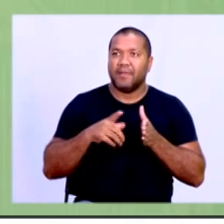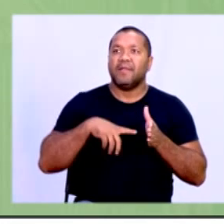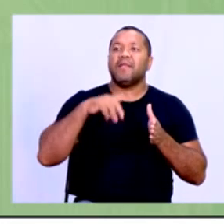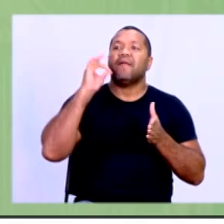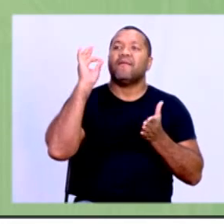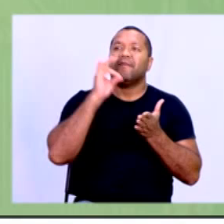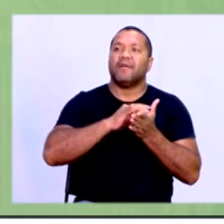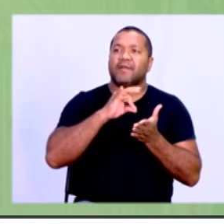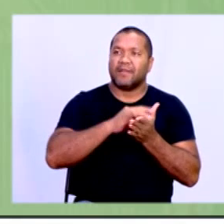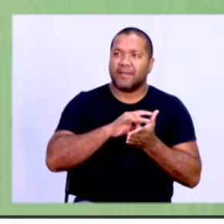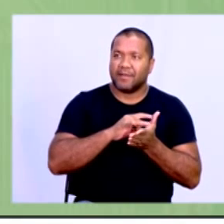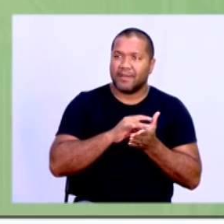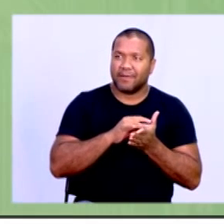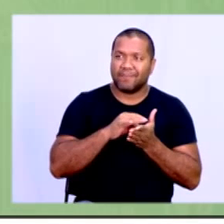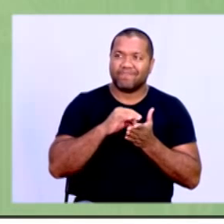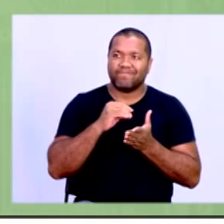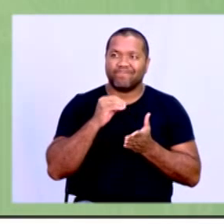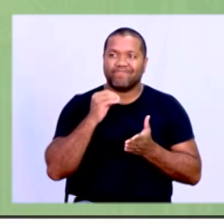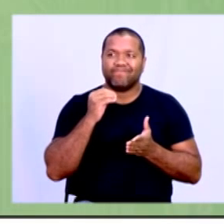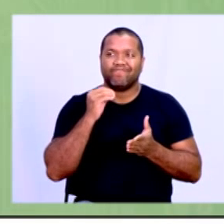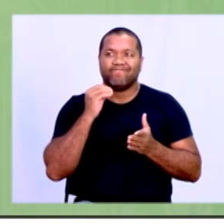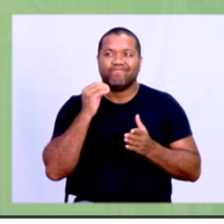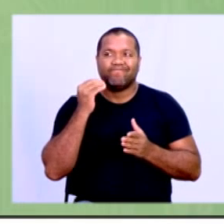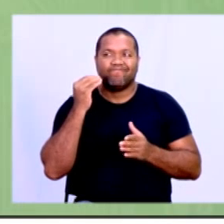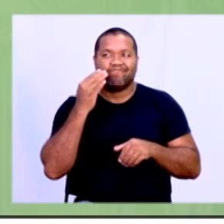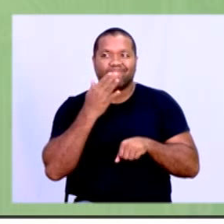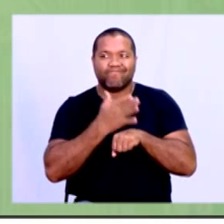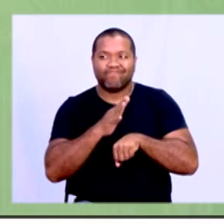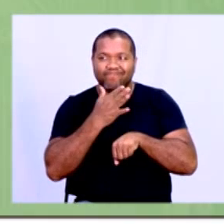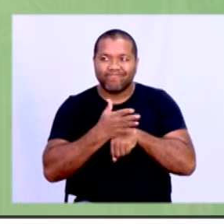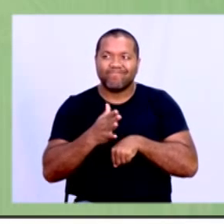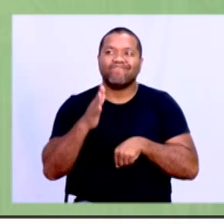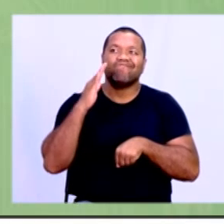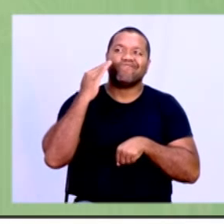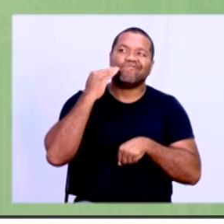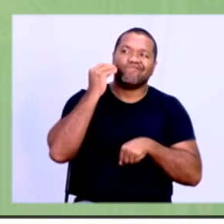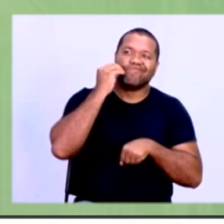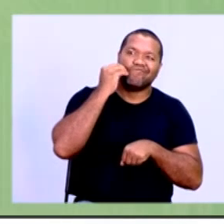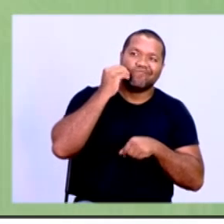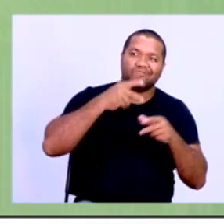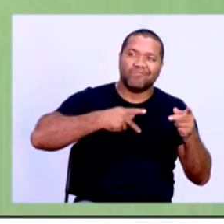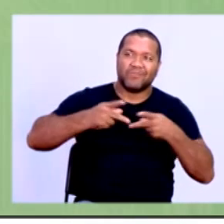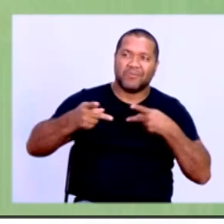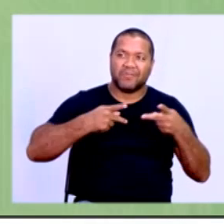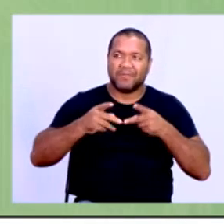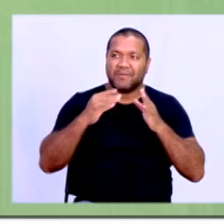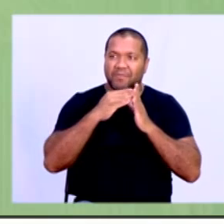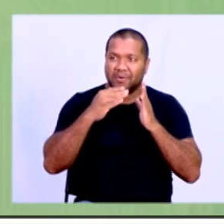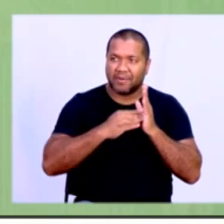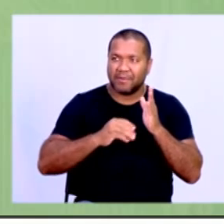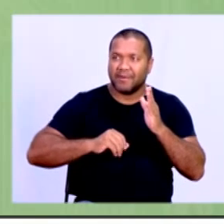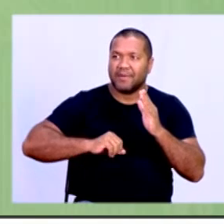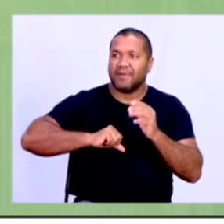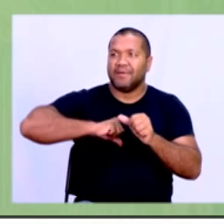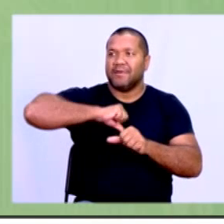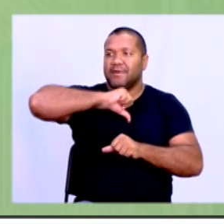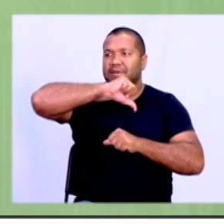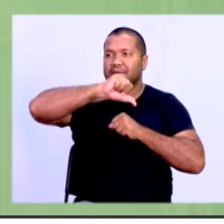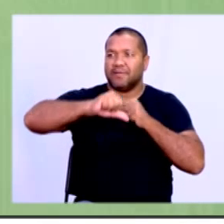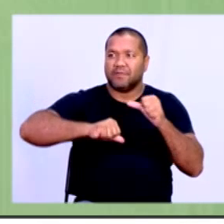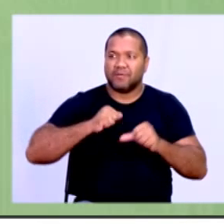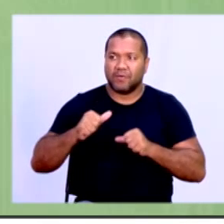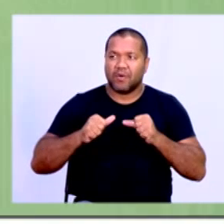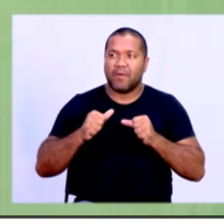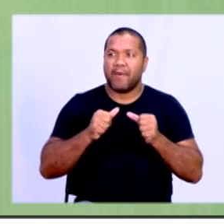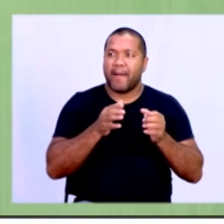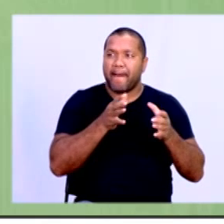verdadeiro e testado padrão de projeto de software que transforma uma aplicação em pacotes